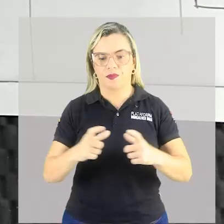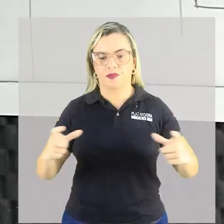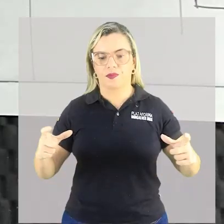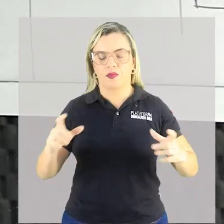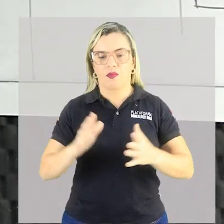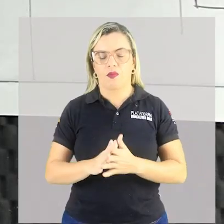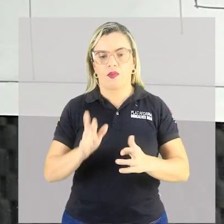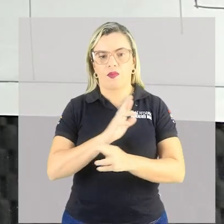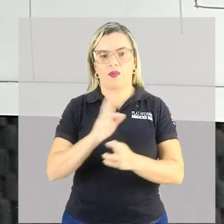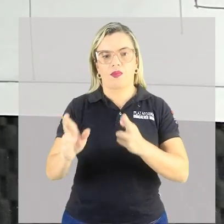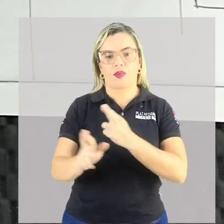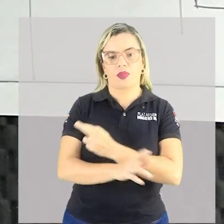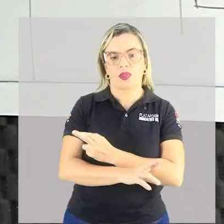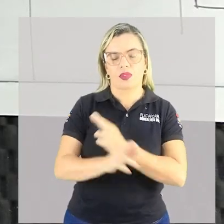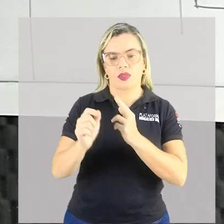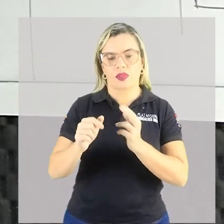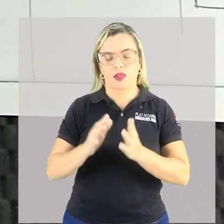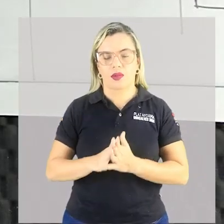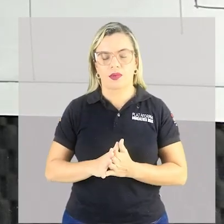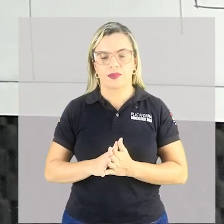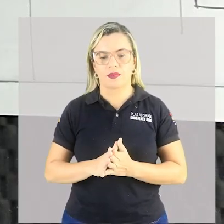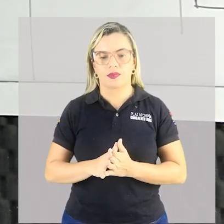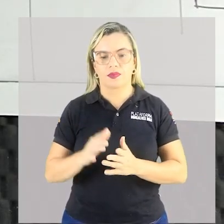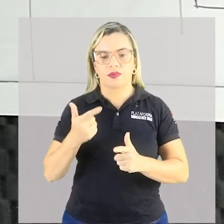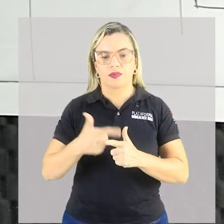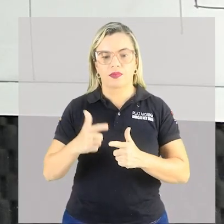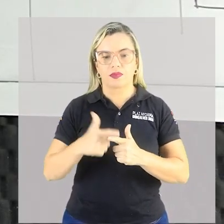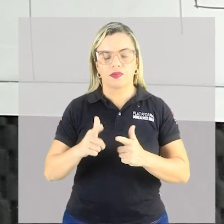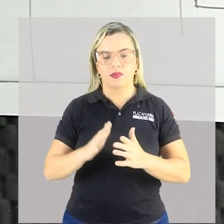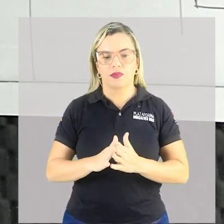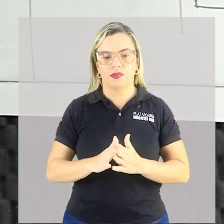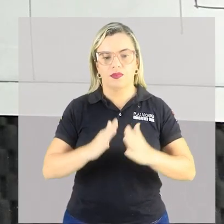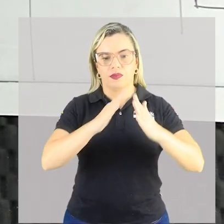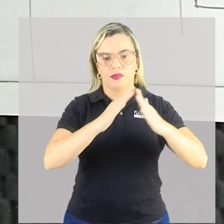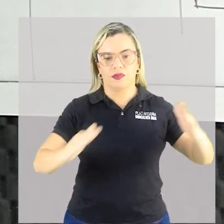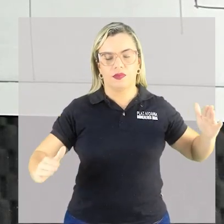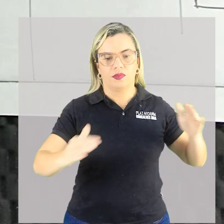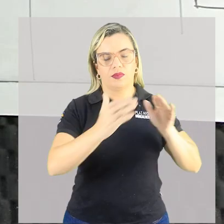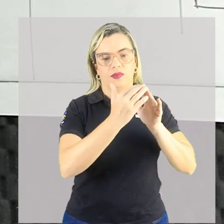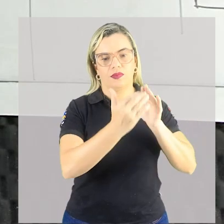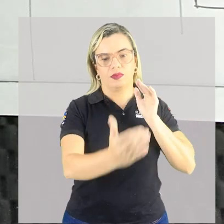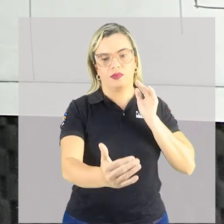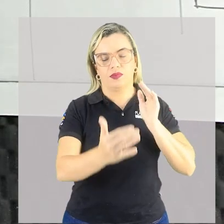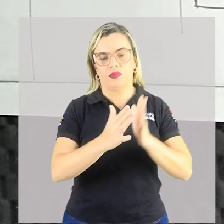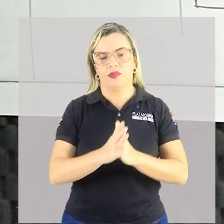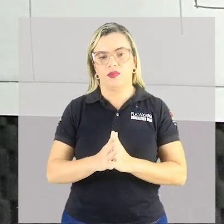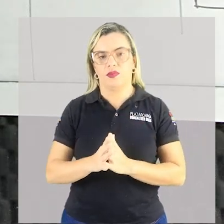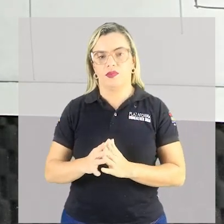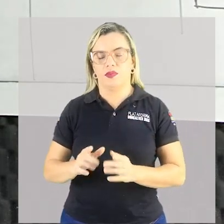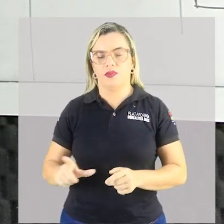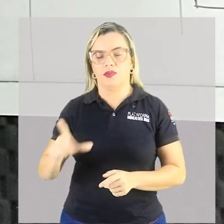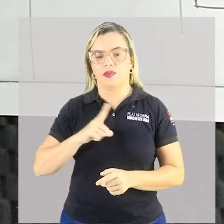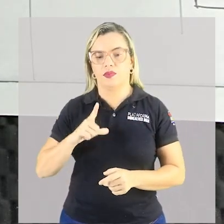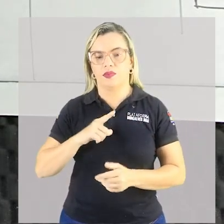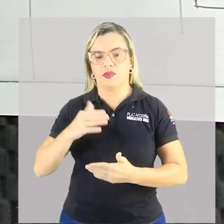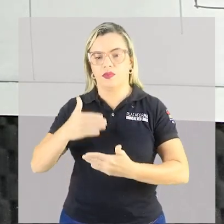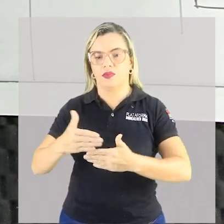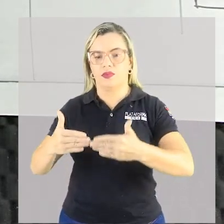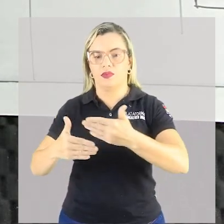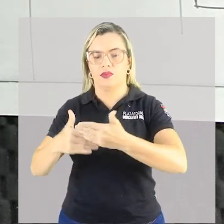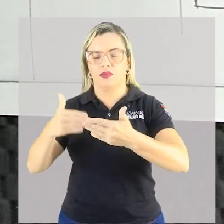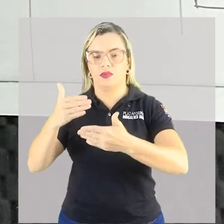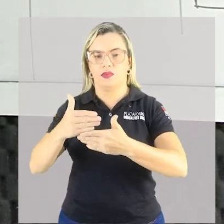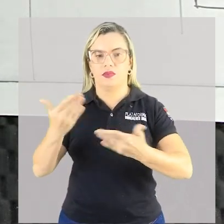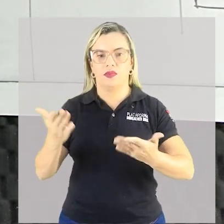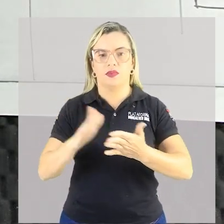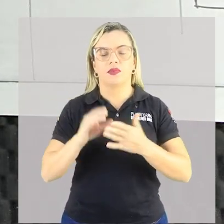problema? Nós temos as telhas e nós temos quem? Os tijolos. O que que a gente sabe?